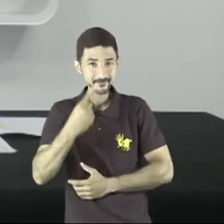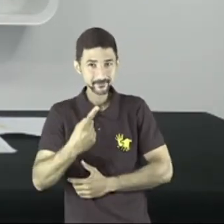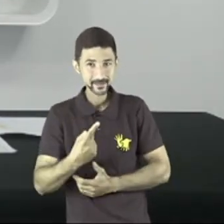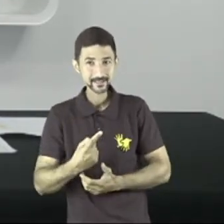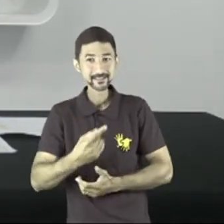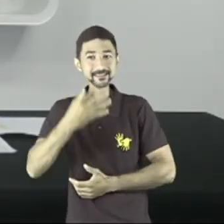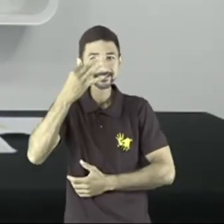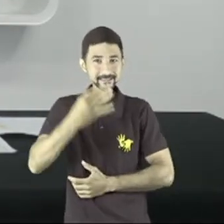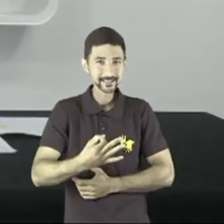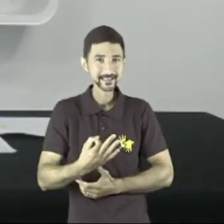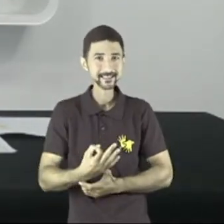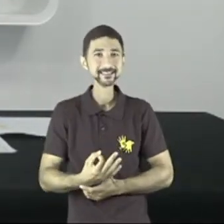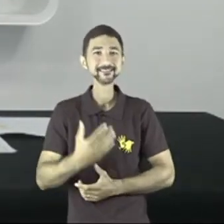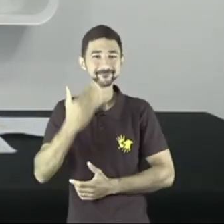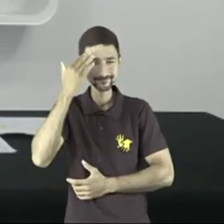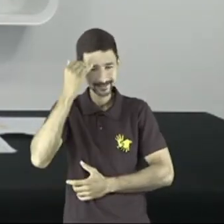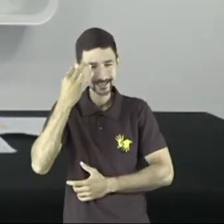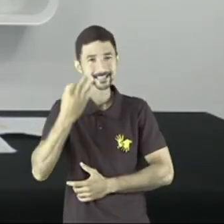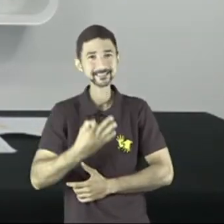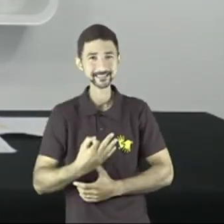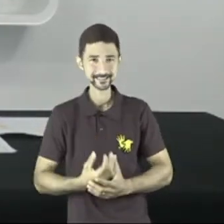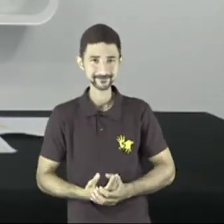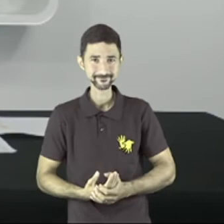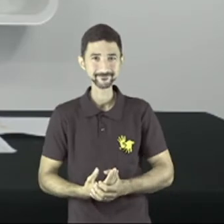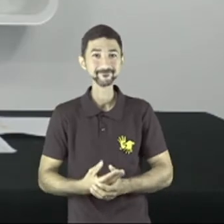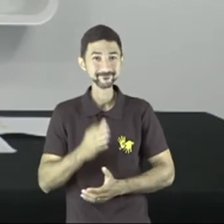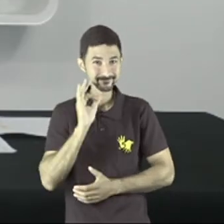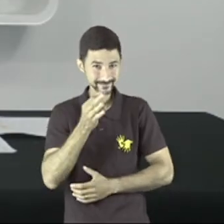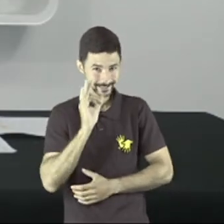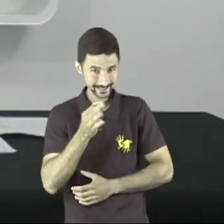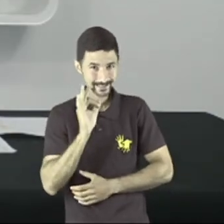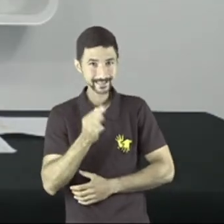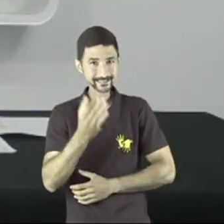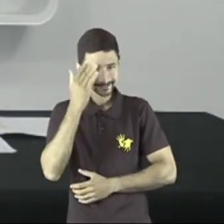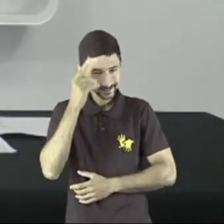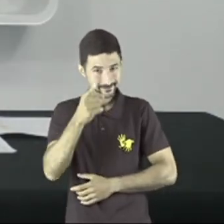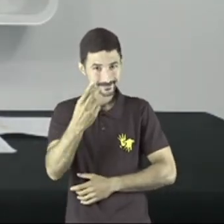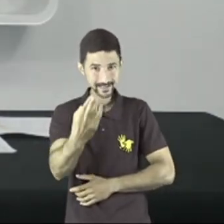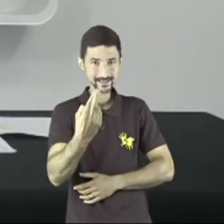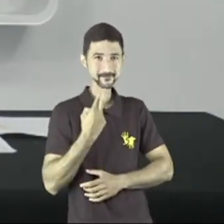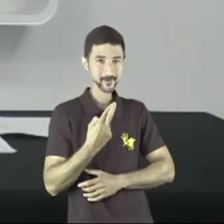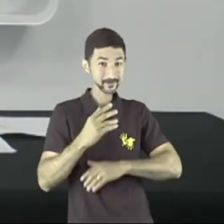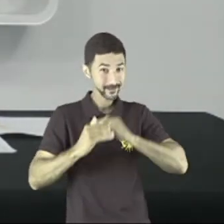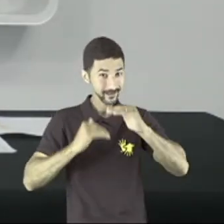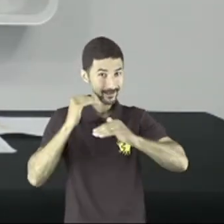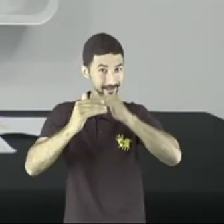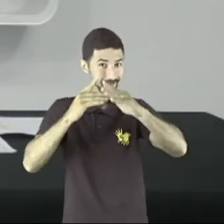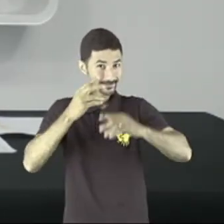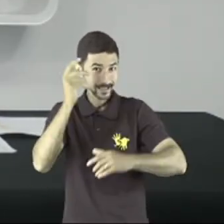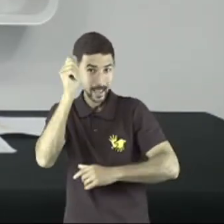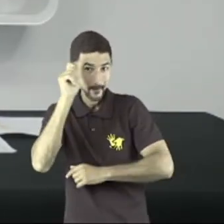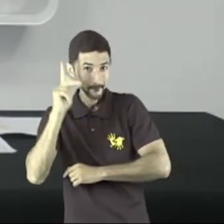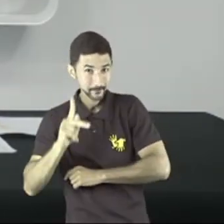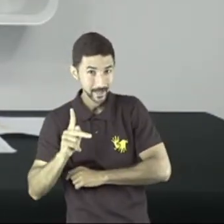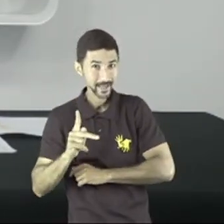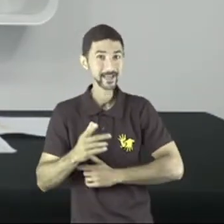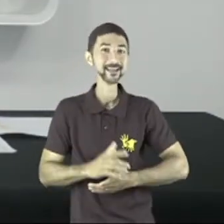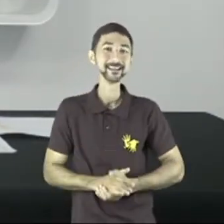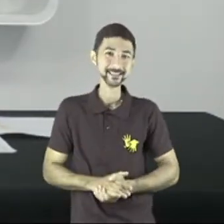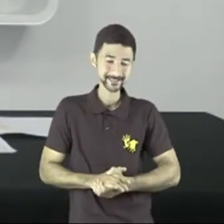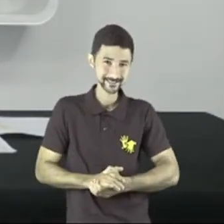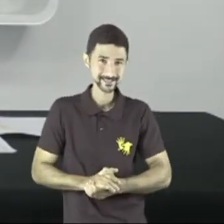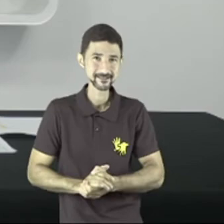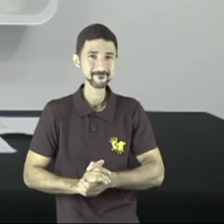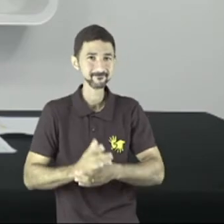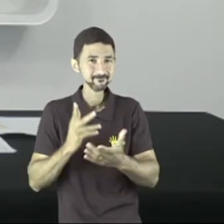Acompanharam e acertaram, tenho certeza. Não foi? Eu sei que vocês estão cada vez mais espertos, cada